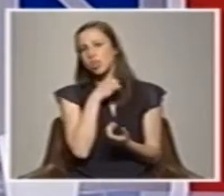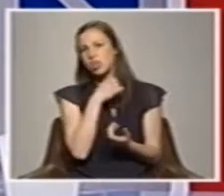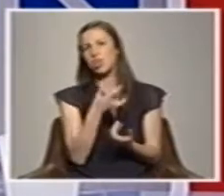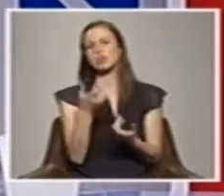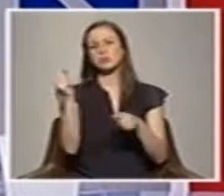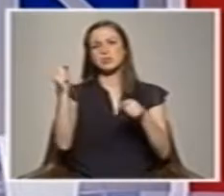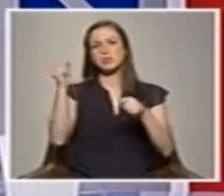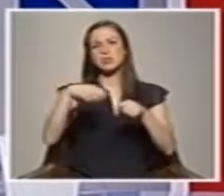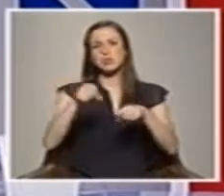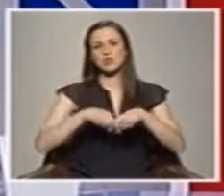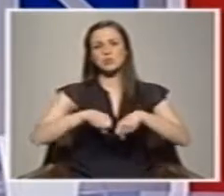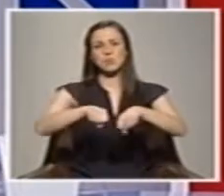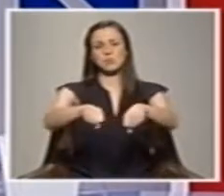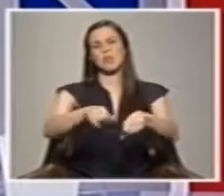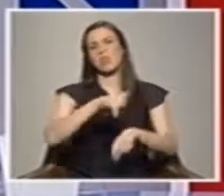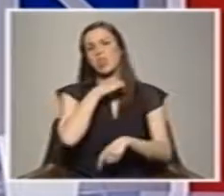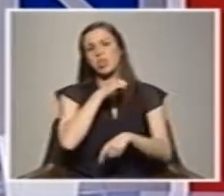hipermercados por